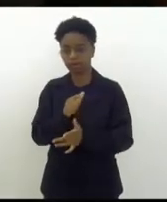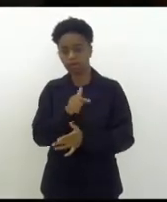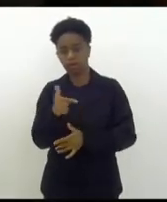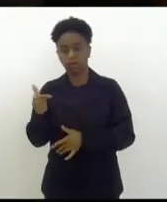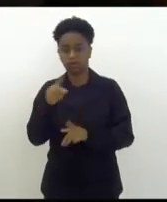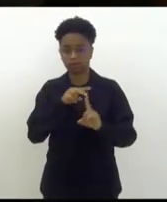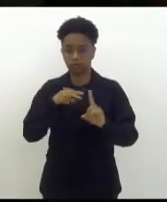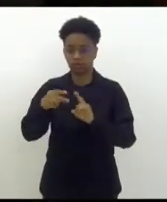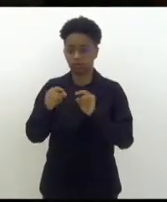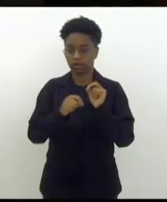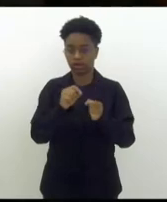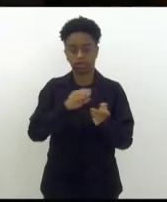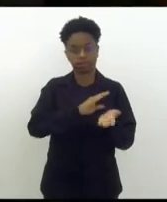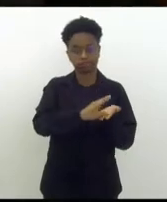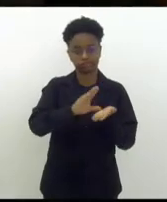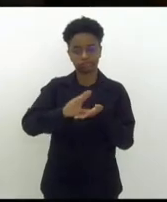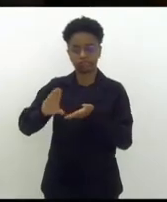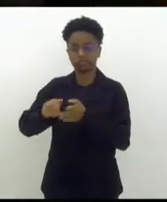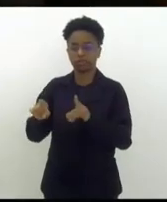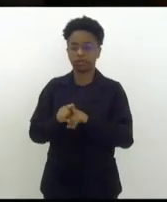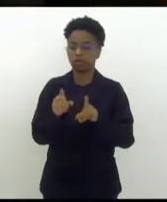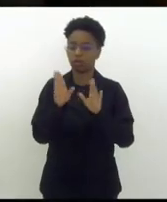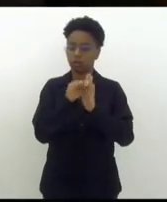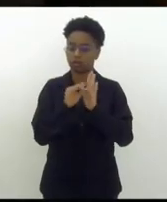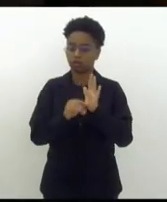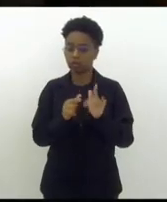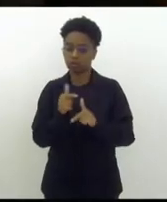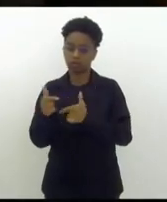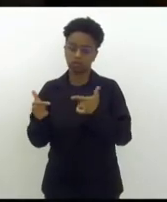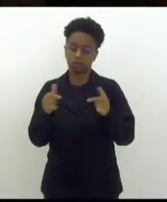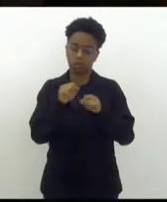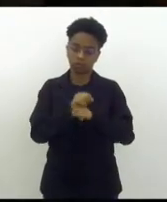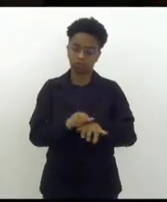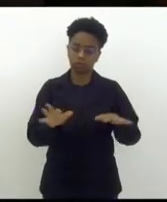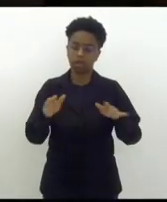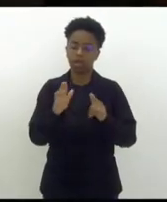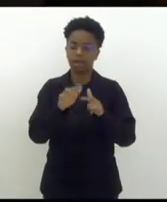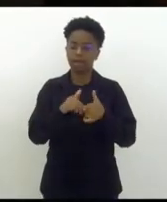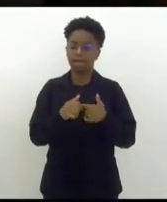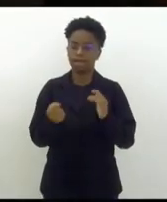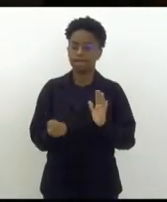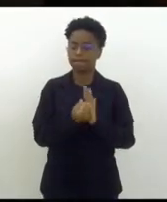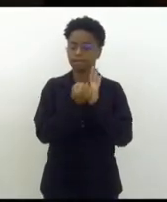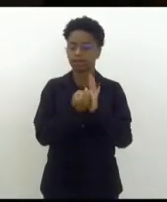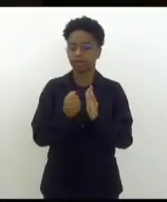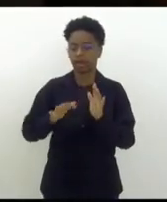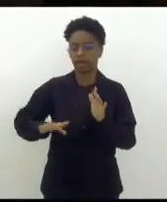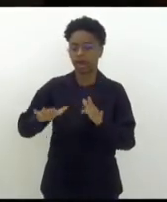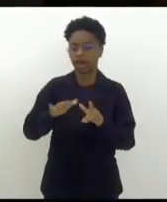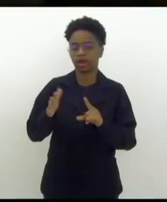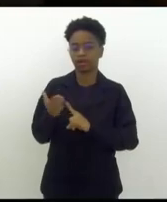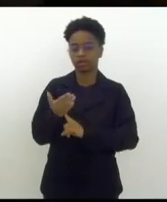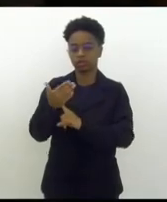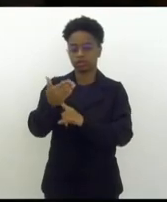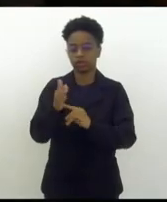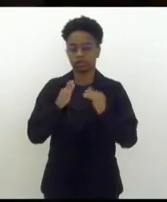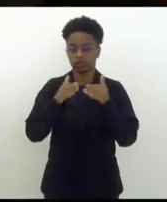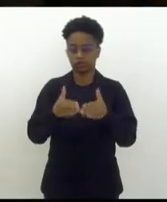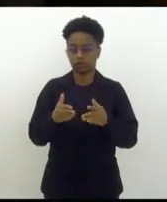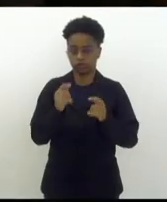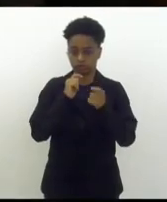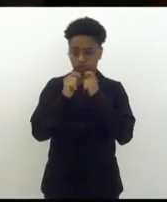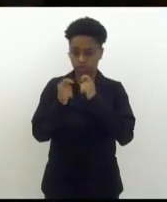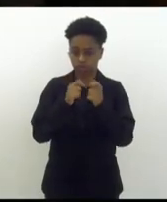no cenário de dispersão e produção de conteúdo outro marcado justamente pela digitalização para jornalistas para